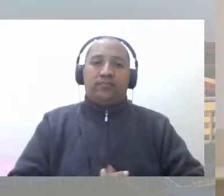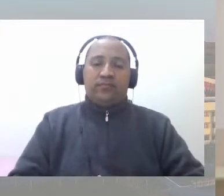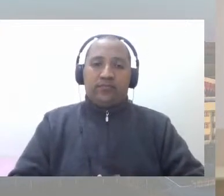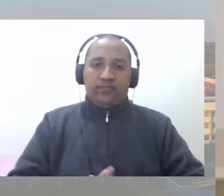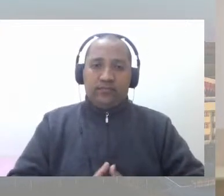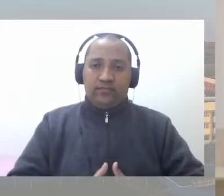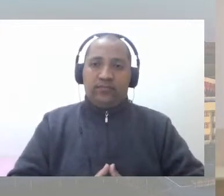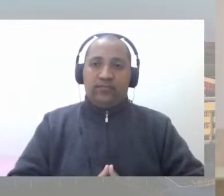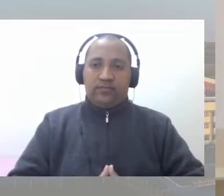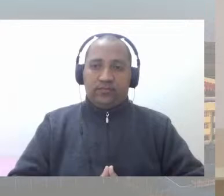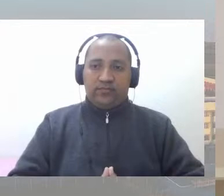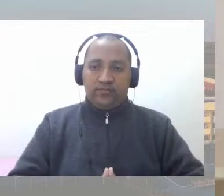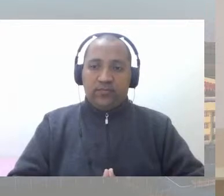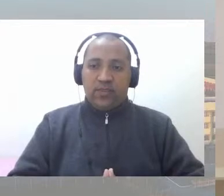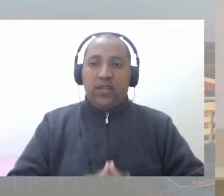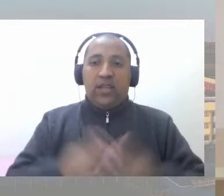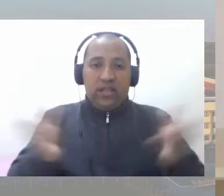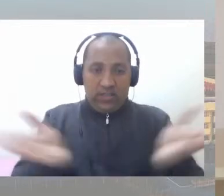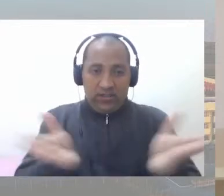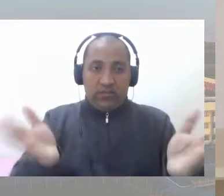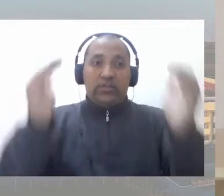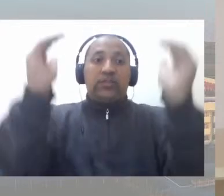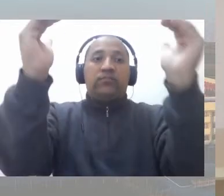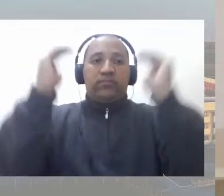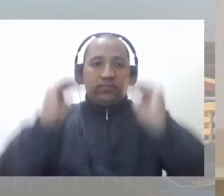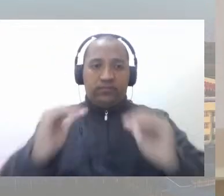Passando, então, ao item 2,